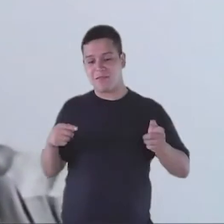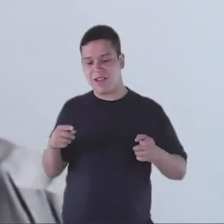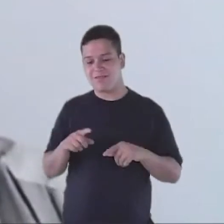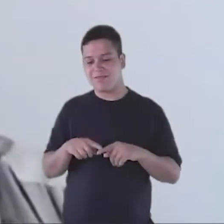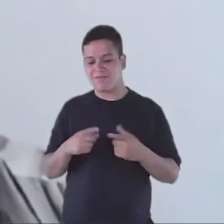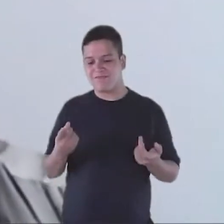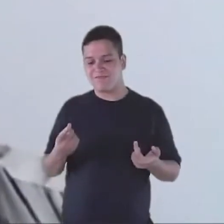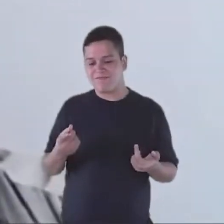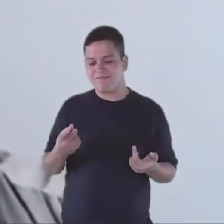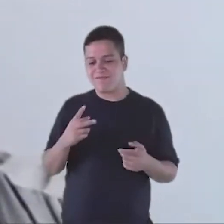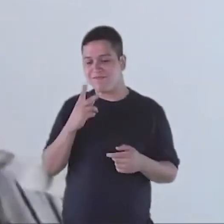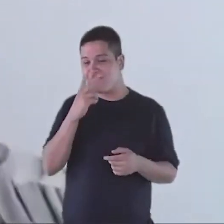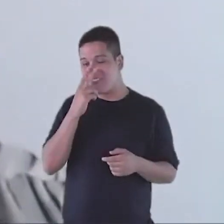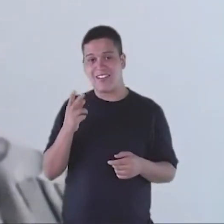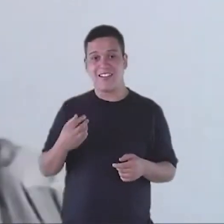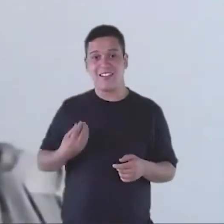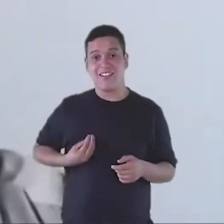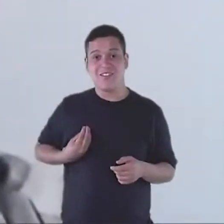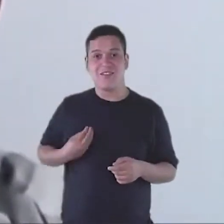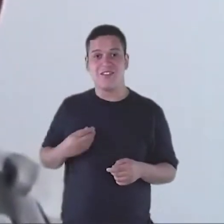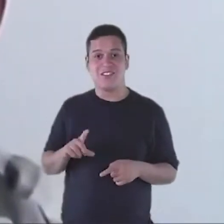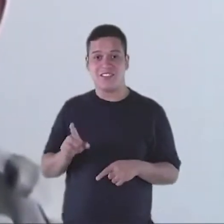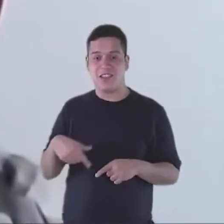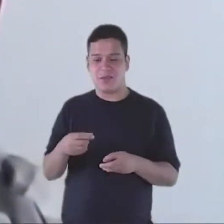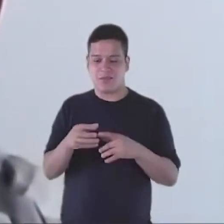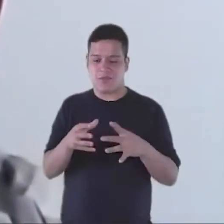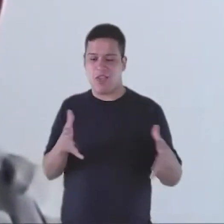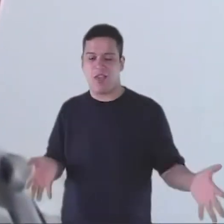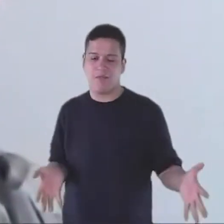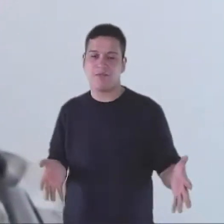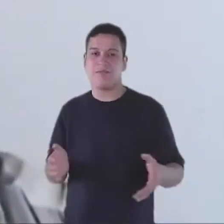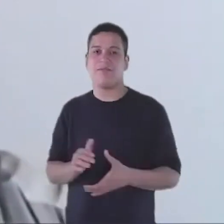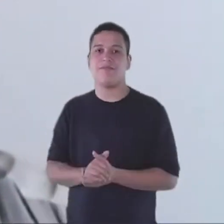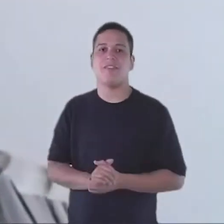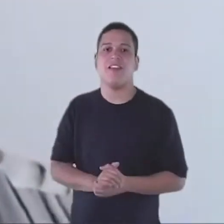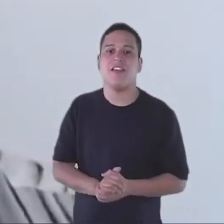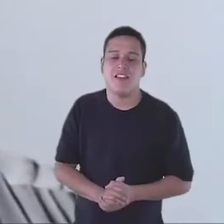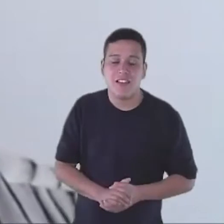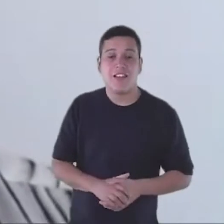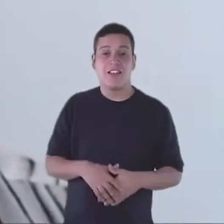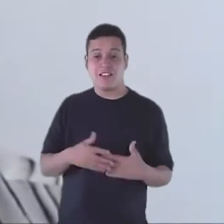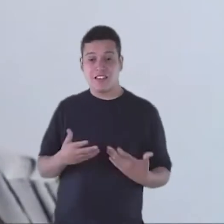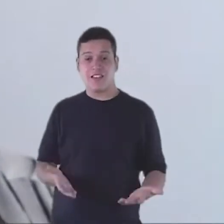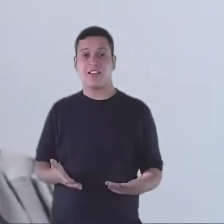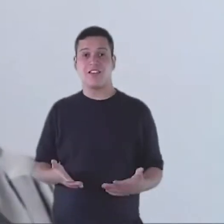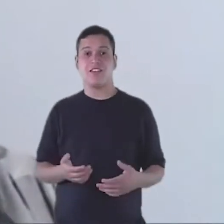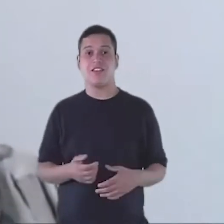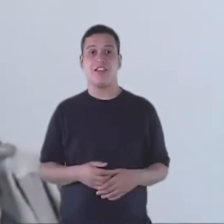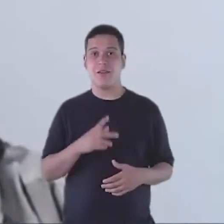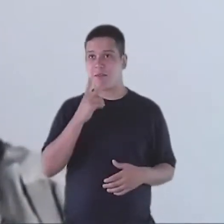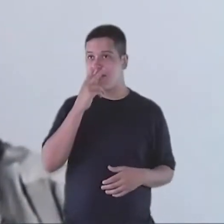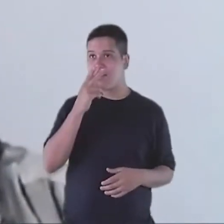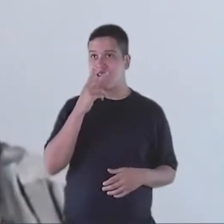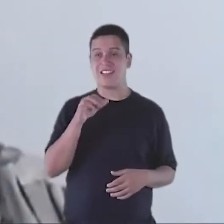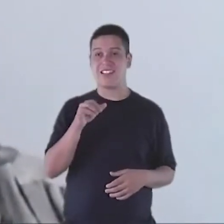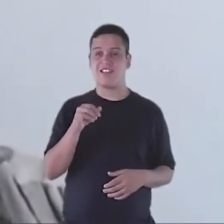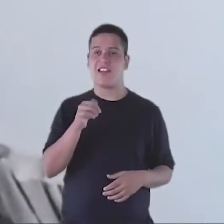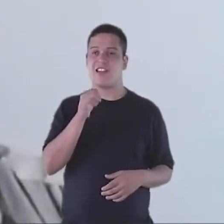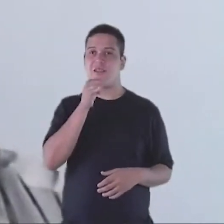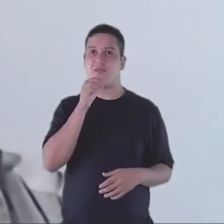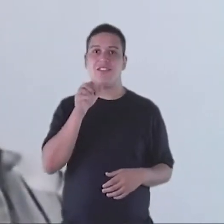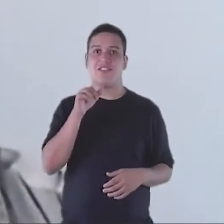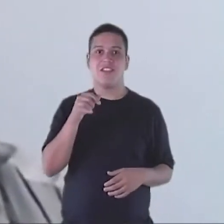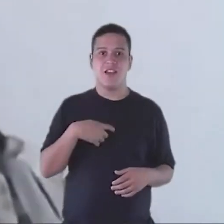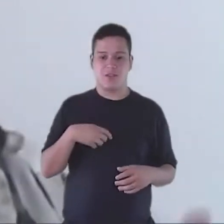E até em homenagem à mãe, não aprendi até hoje a amarrar o cadarço. Parece que se eu amarrar o cadarço, eu